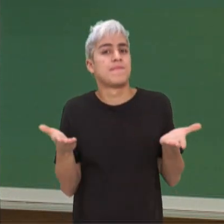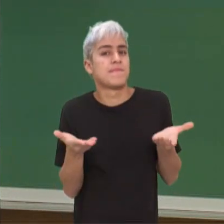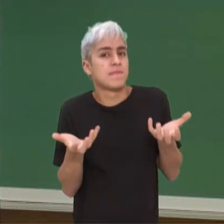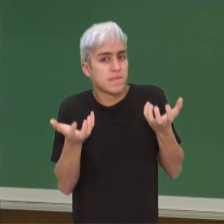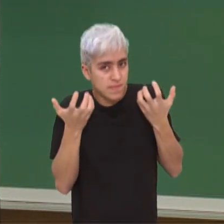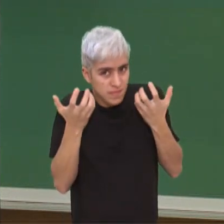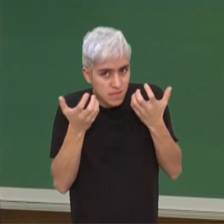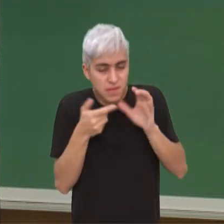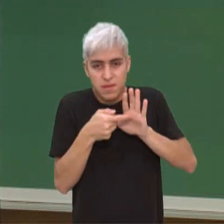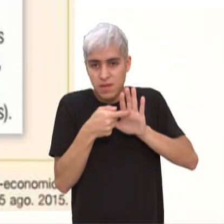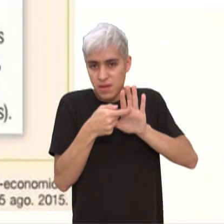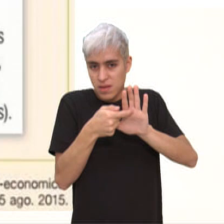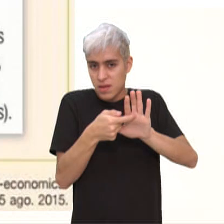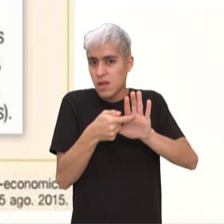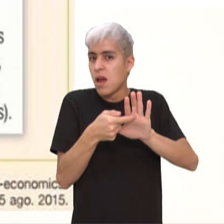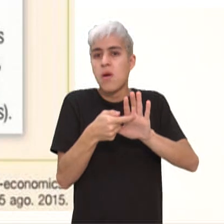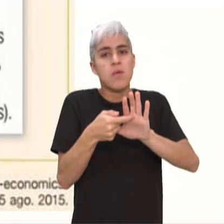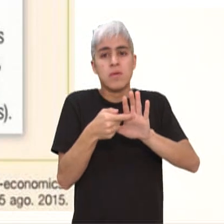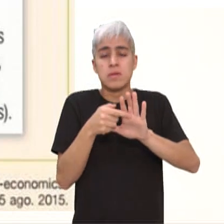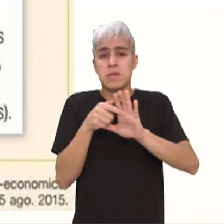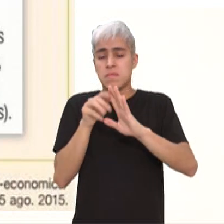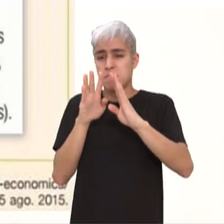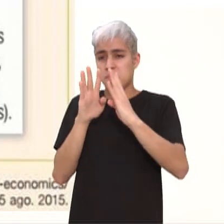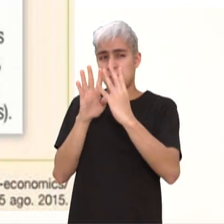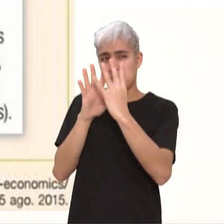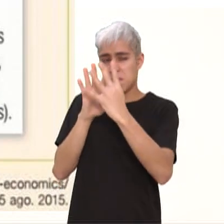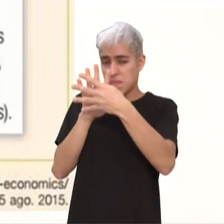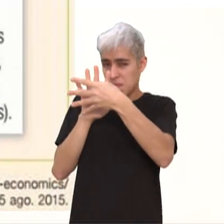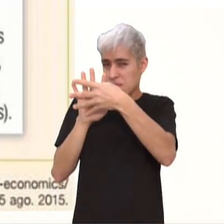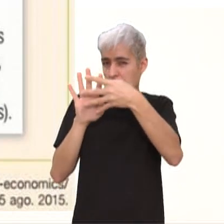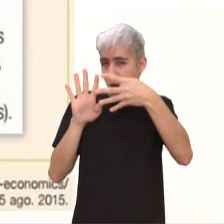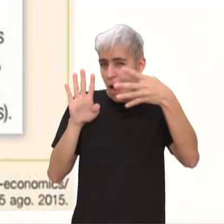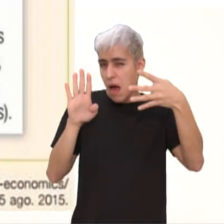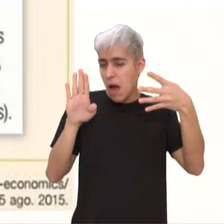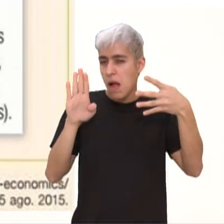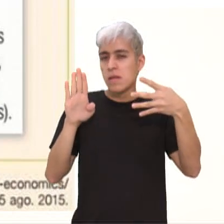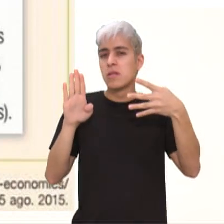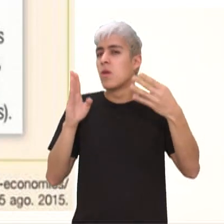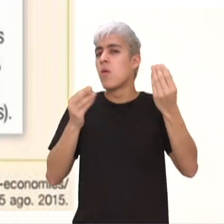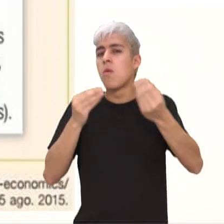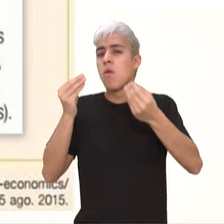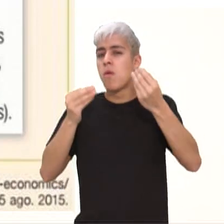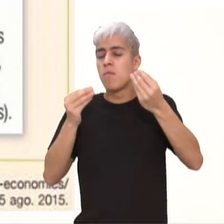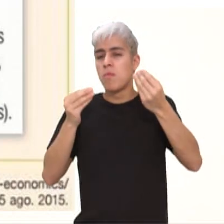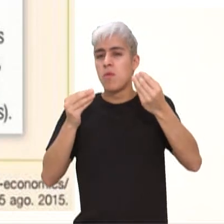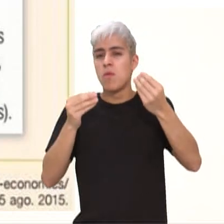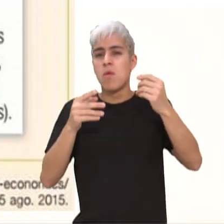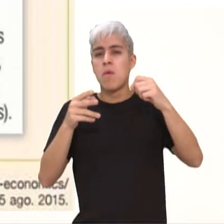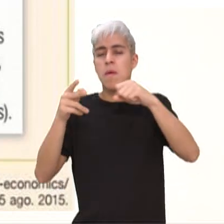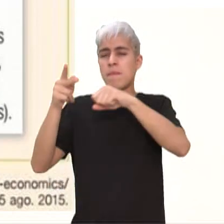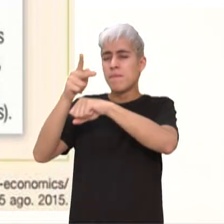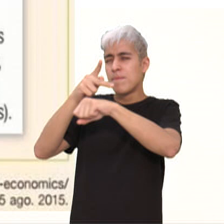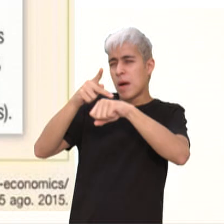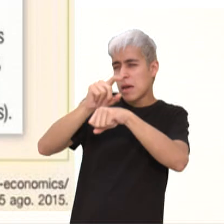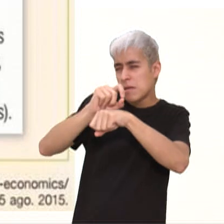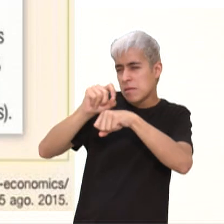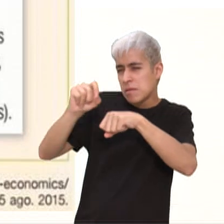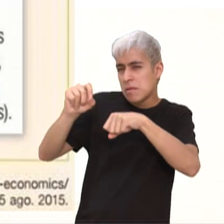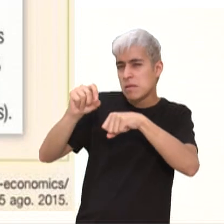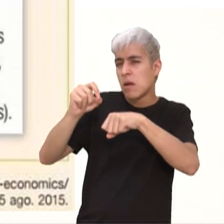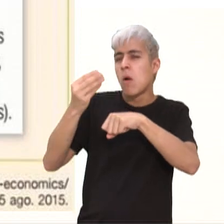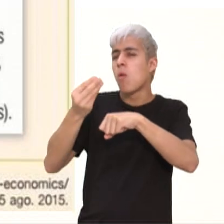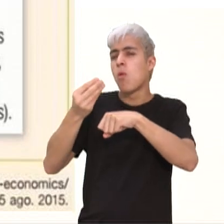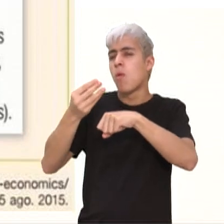vocês, nesse gráfico, as matrizes energéticas, né, de alguns países.